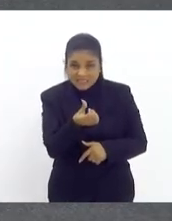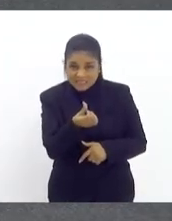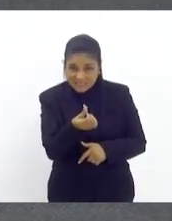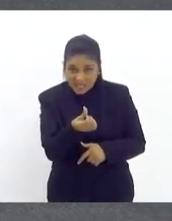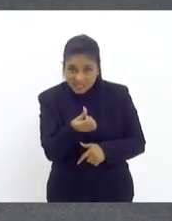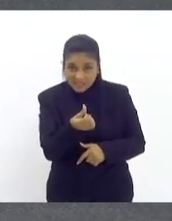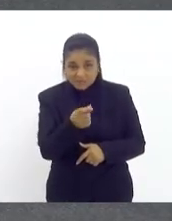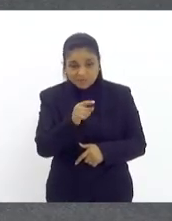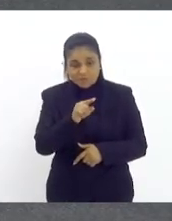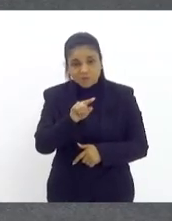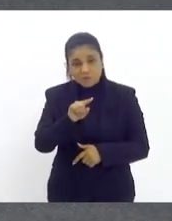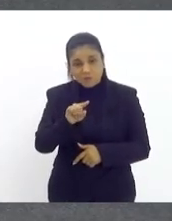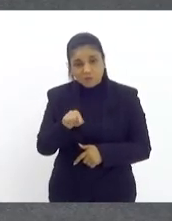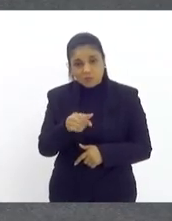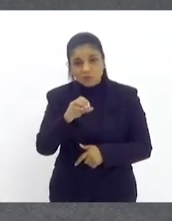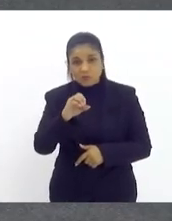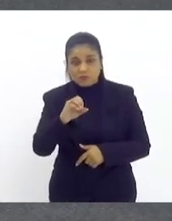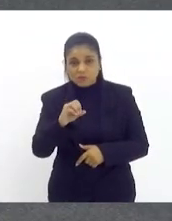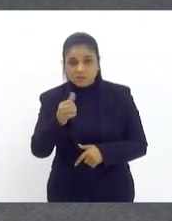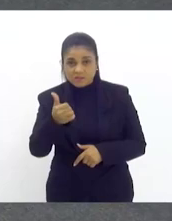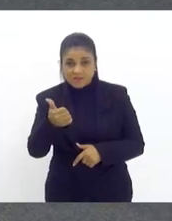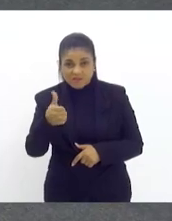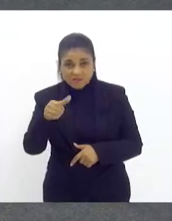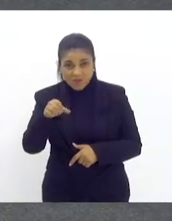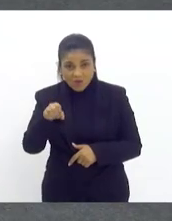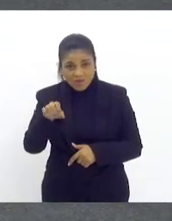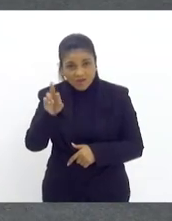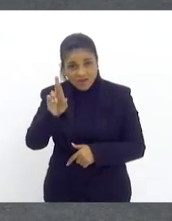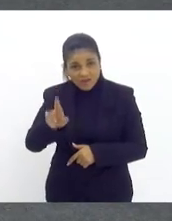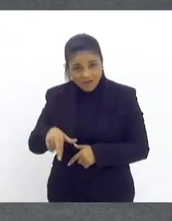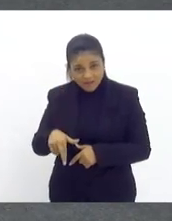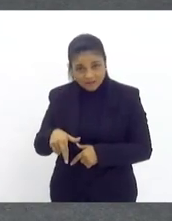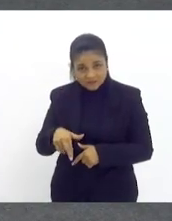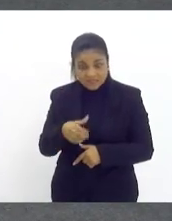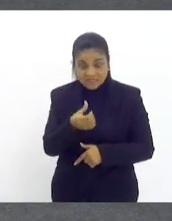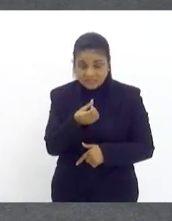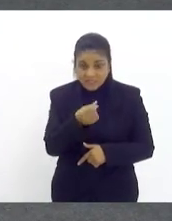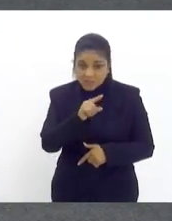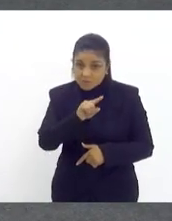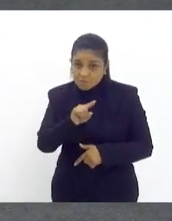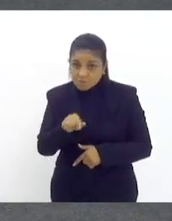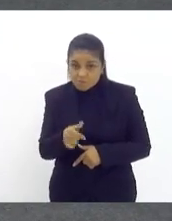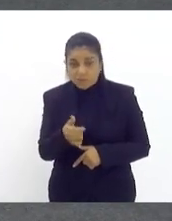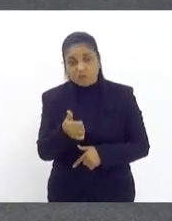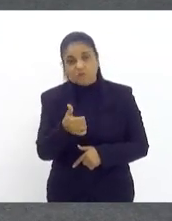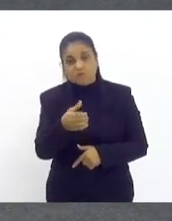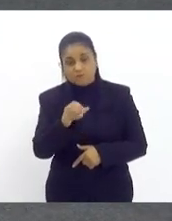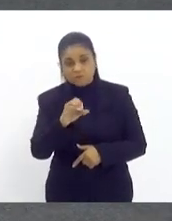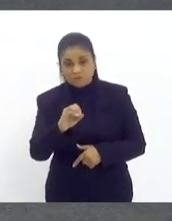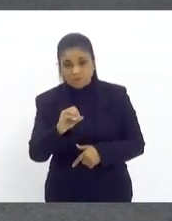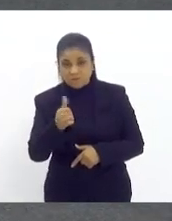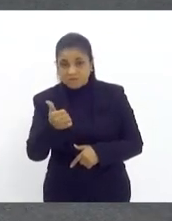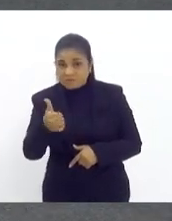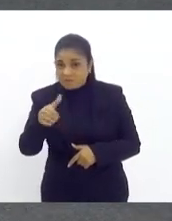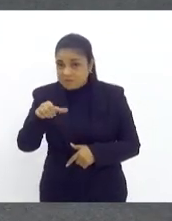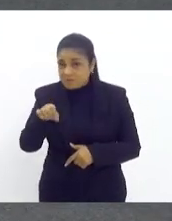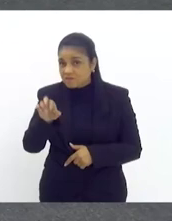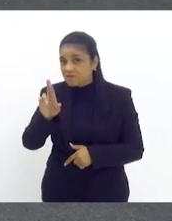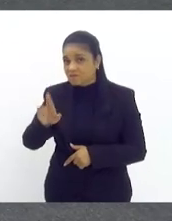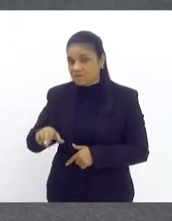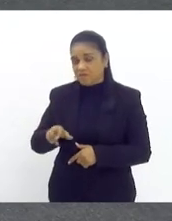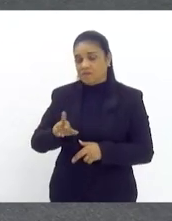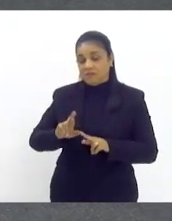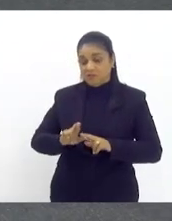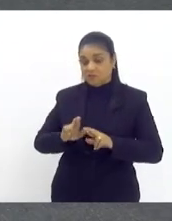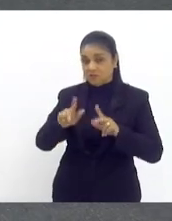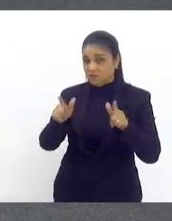e dezenove mil reais ou seja 619 reais seria a diferença ou